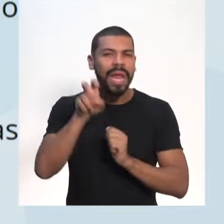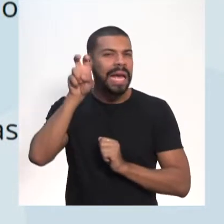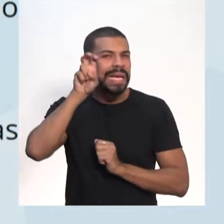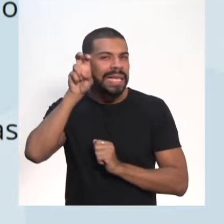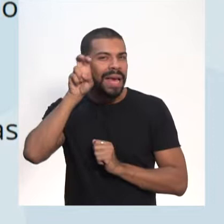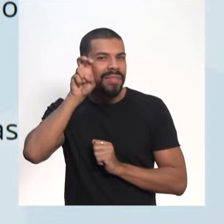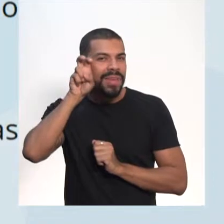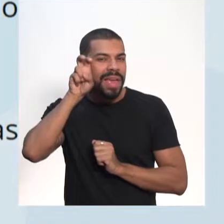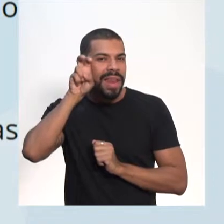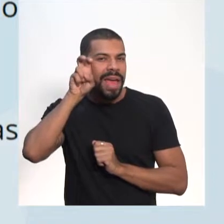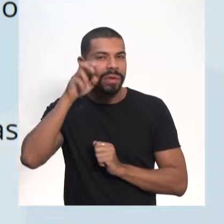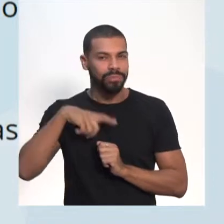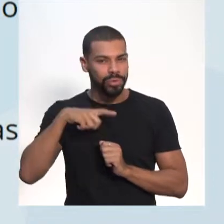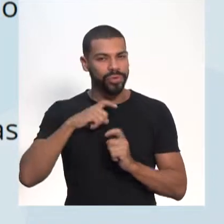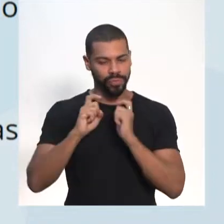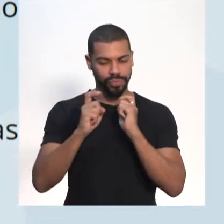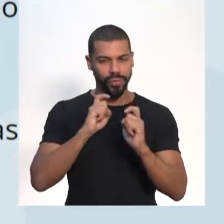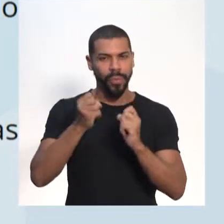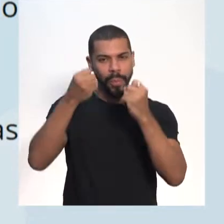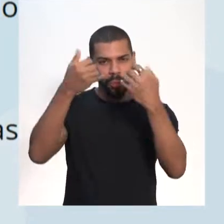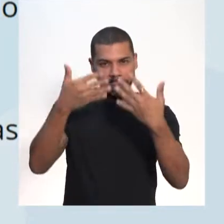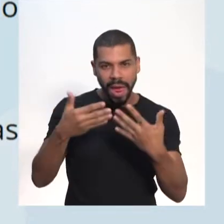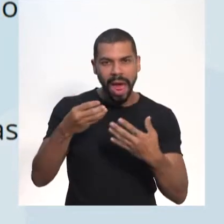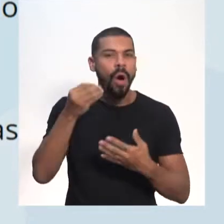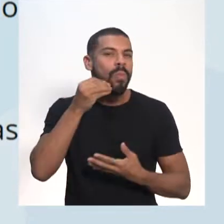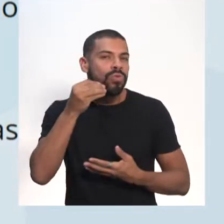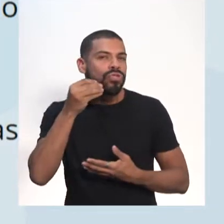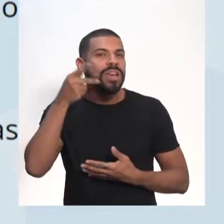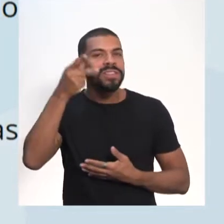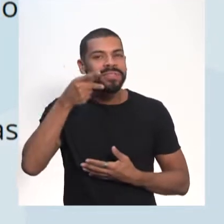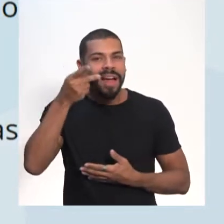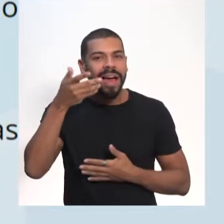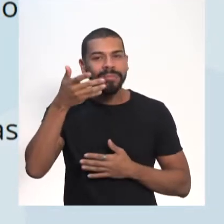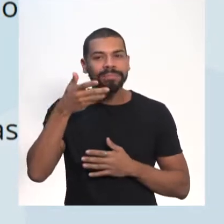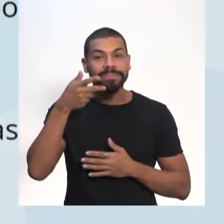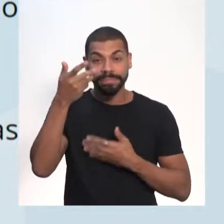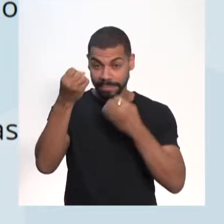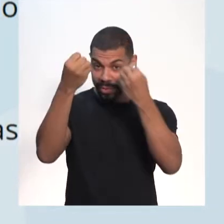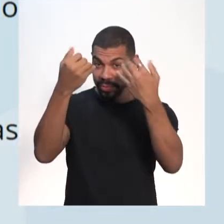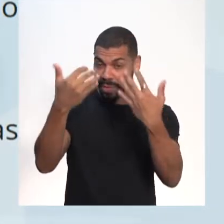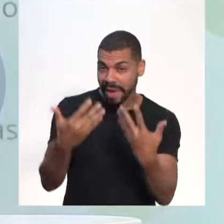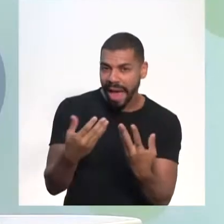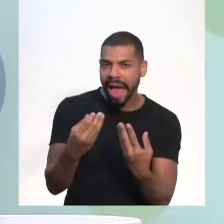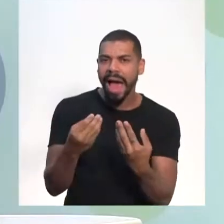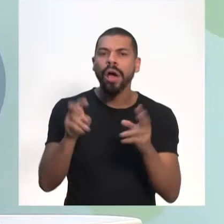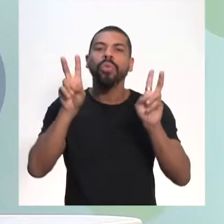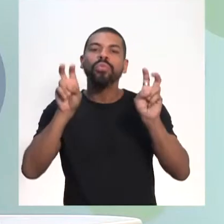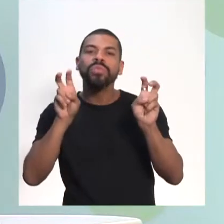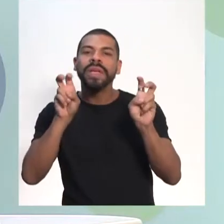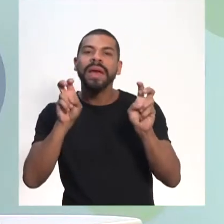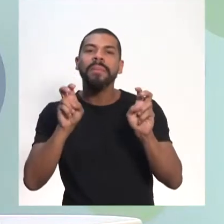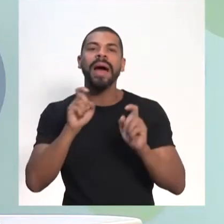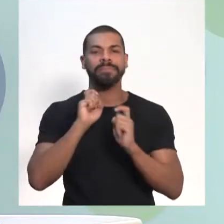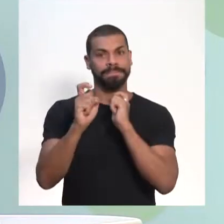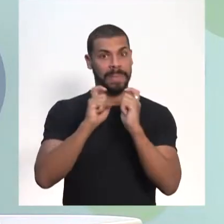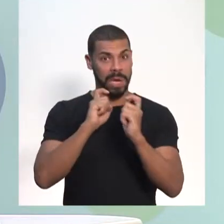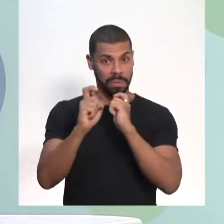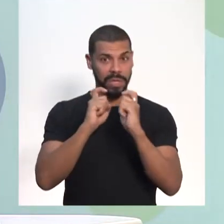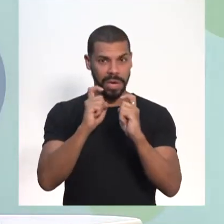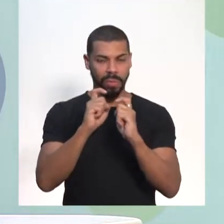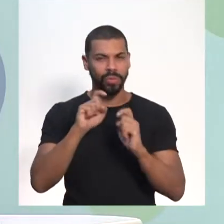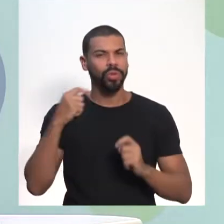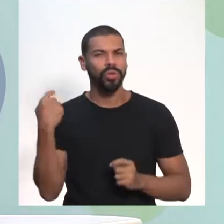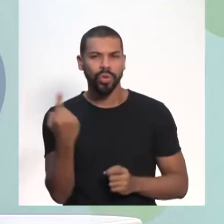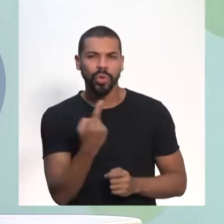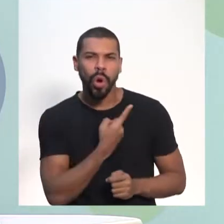eu tive um momento de fala aqui, a oportunidade de falar com a Márcia sobre a ATPC, né? Essa conquista. Né?